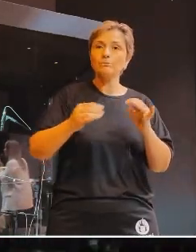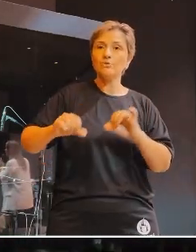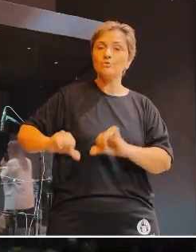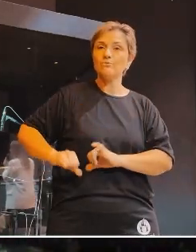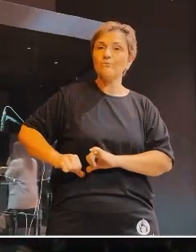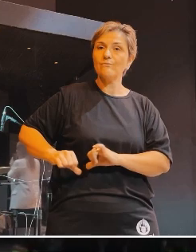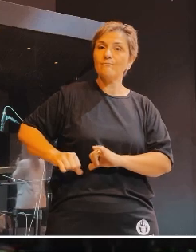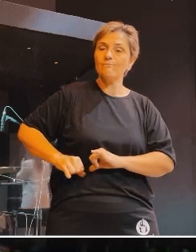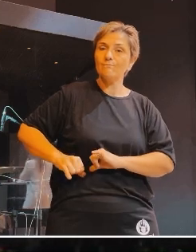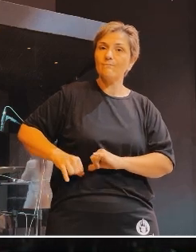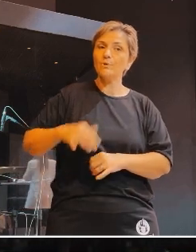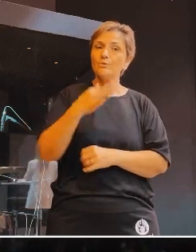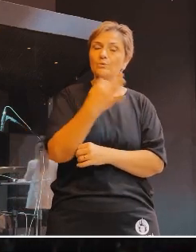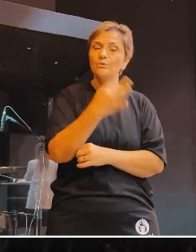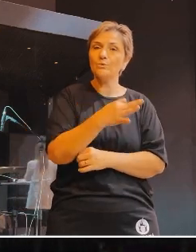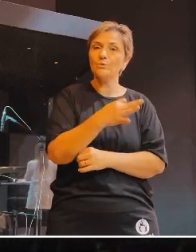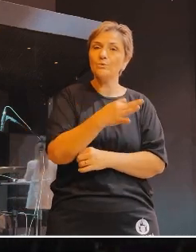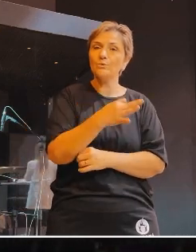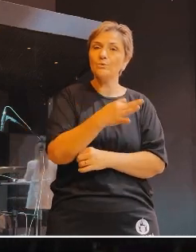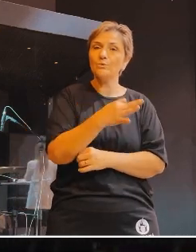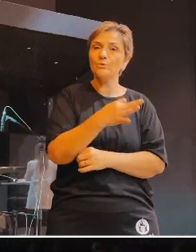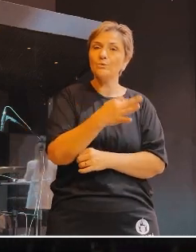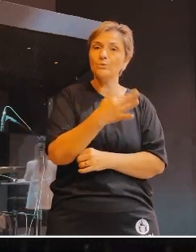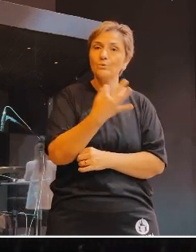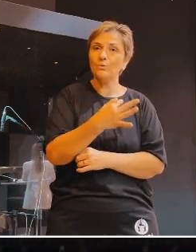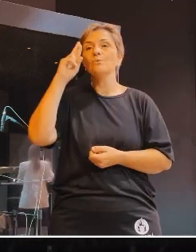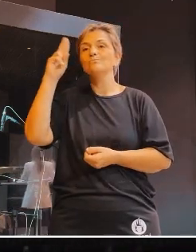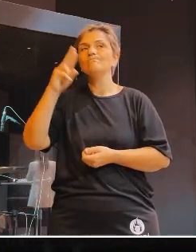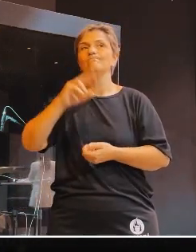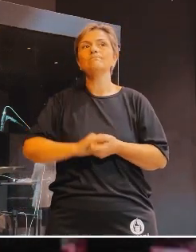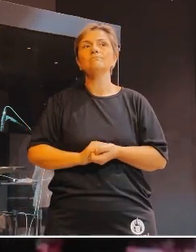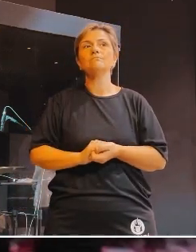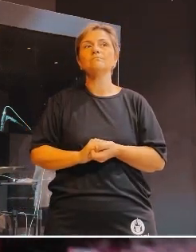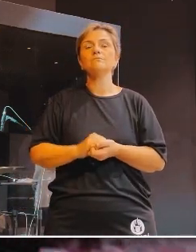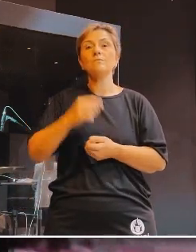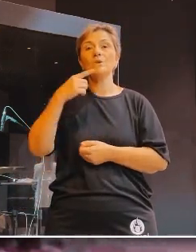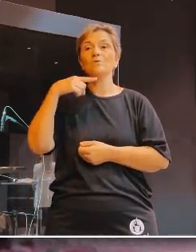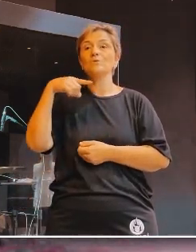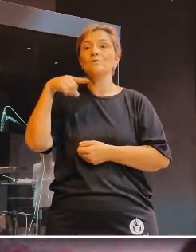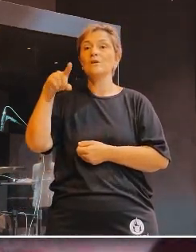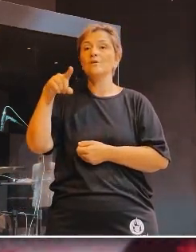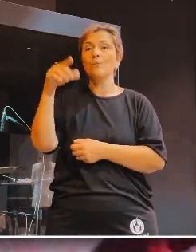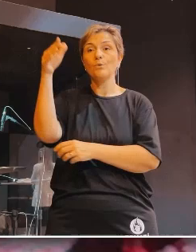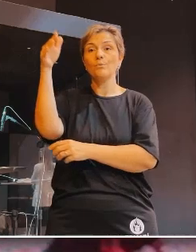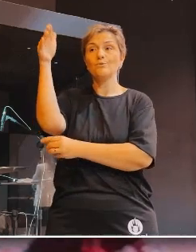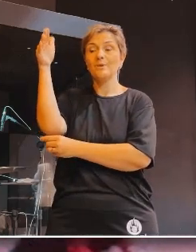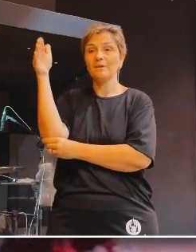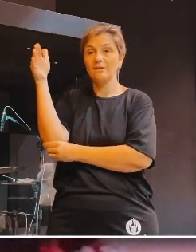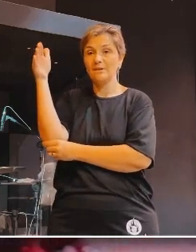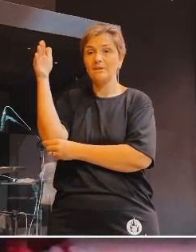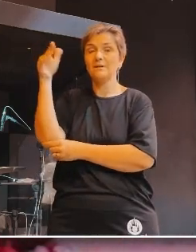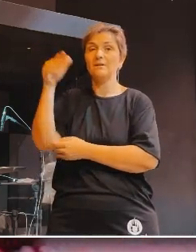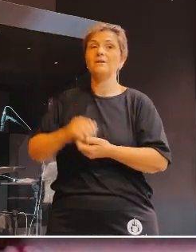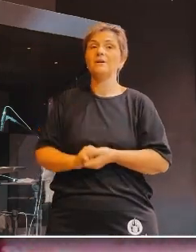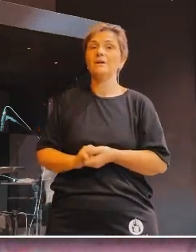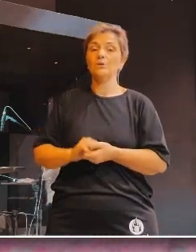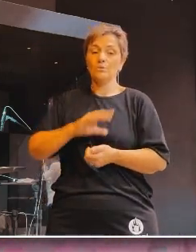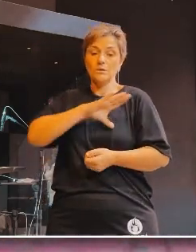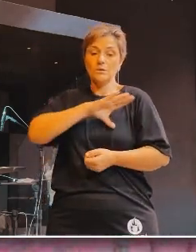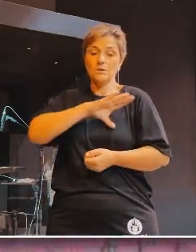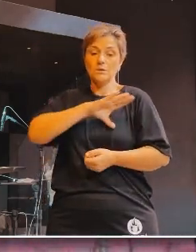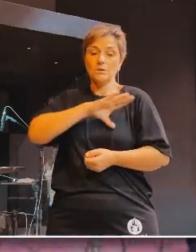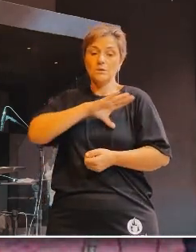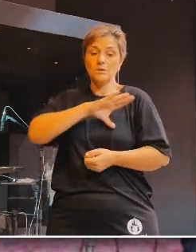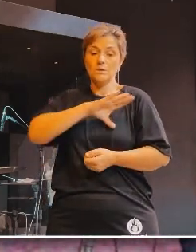dores. O Senhor nos levou para uma hospedaria, nos amou.